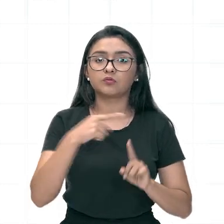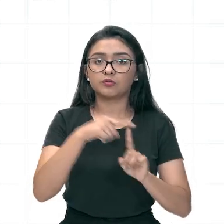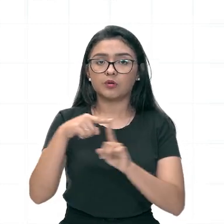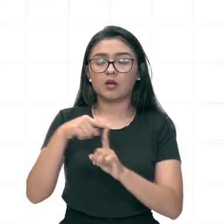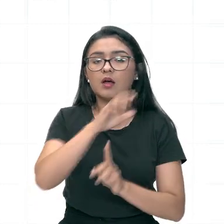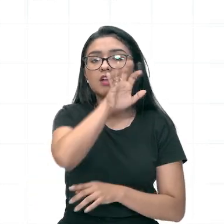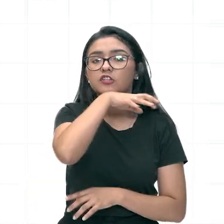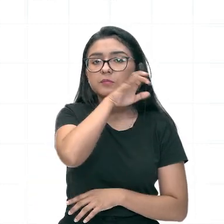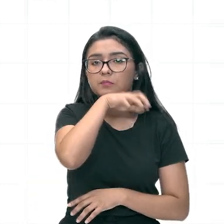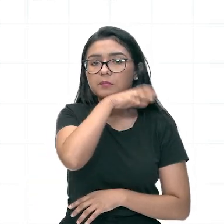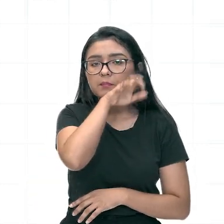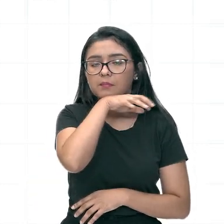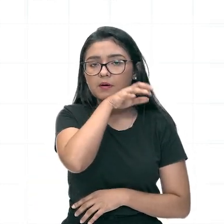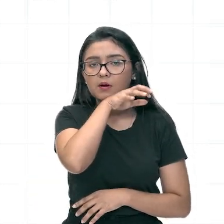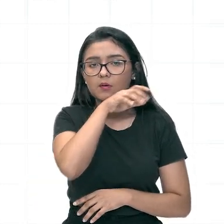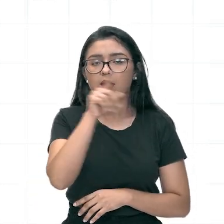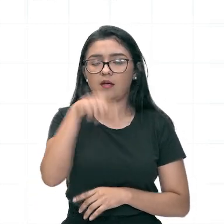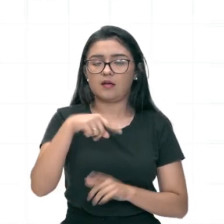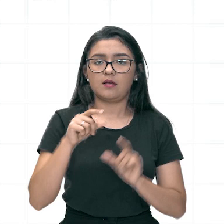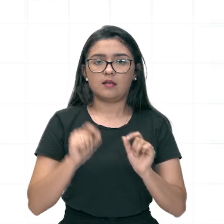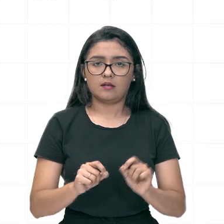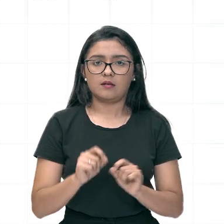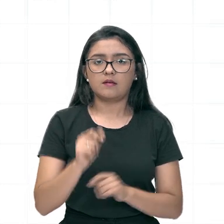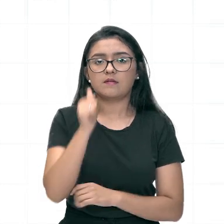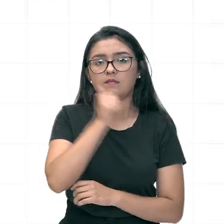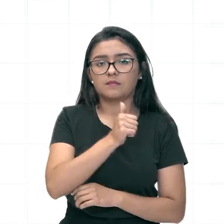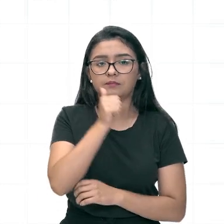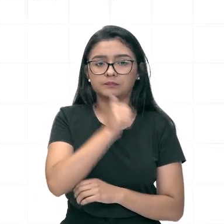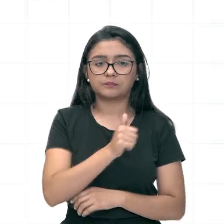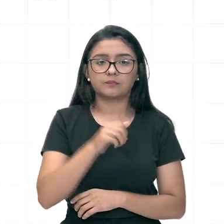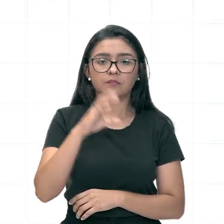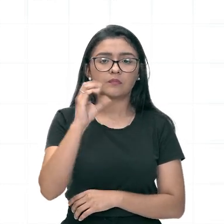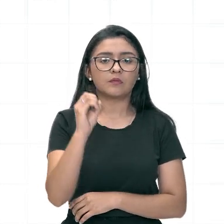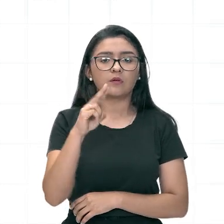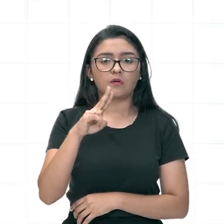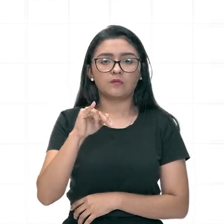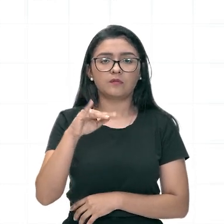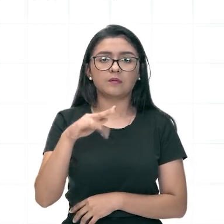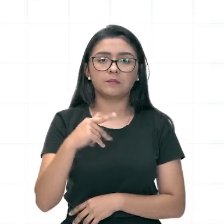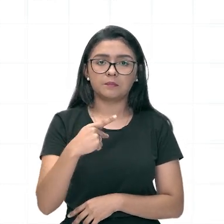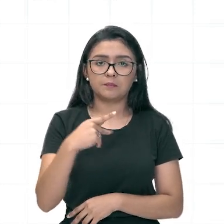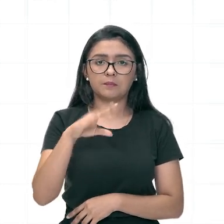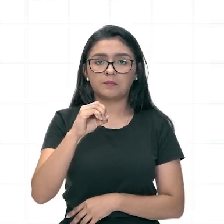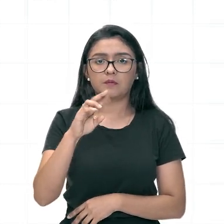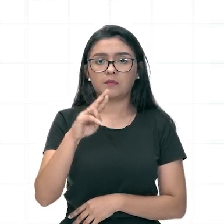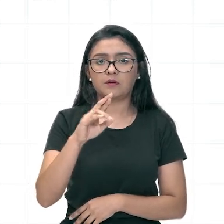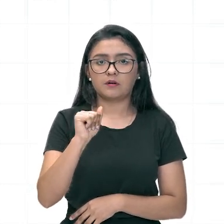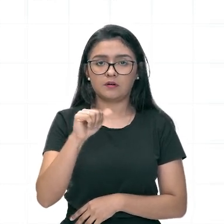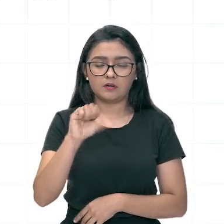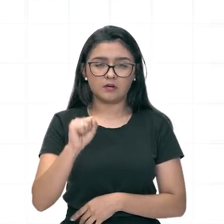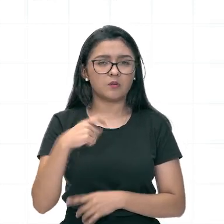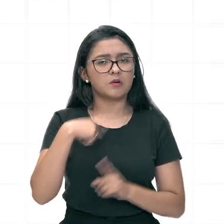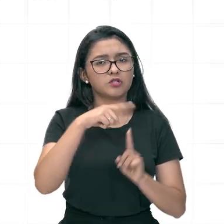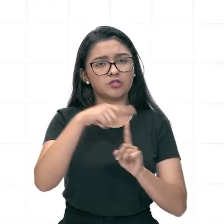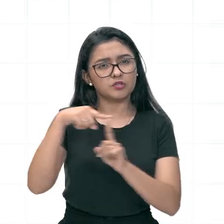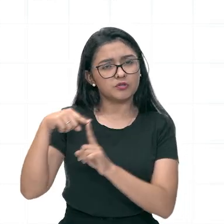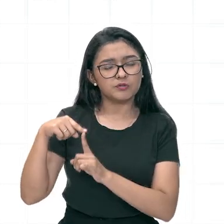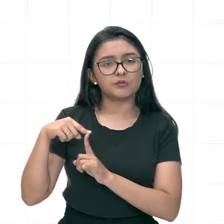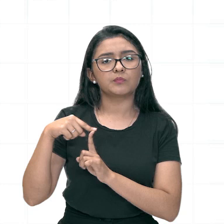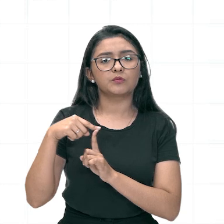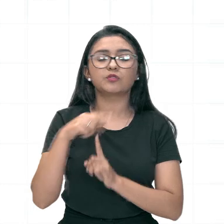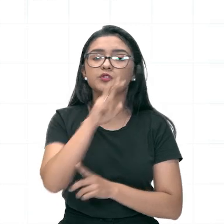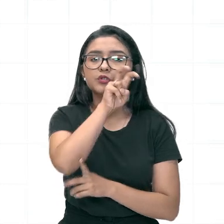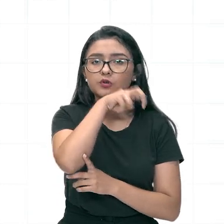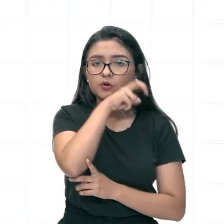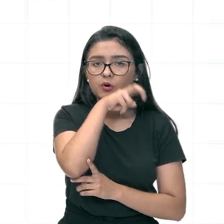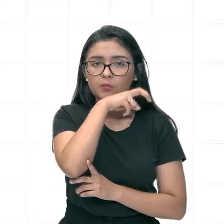bota ovos, né? A maioria, não são todos. Então a gente diz que elas são ovíparas, né? Somente algumas espécies aí de cobras que podem ser